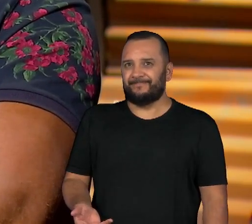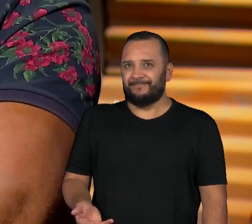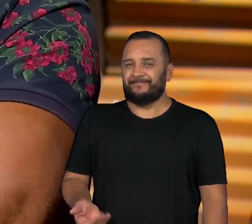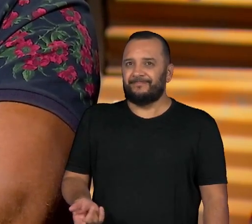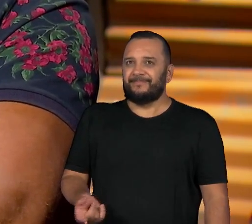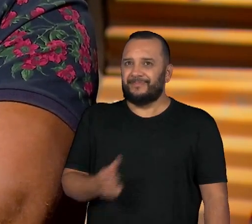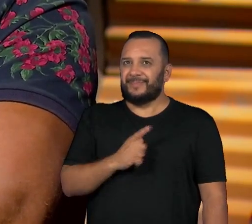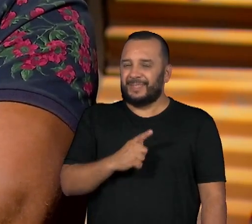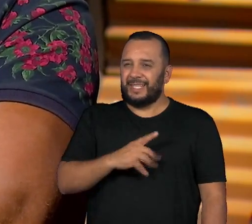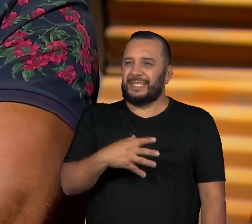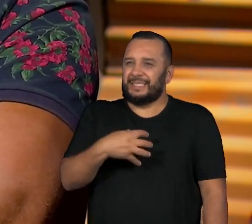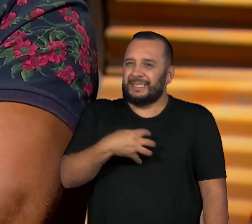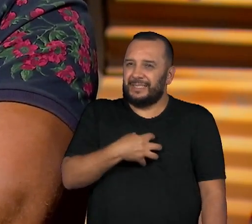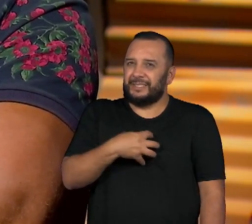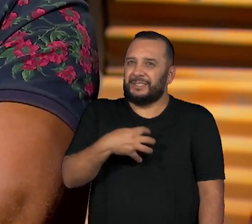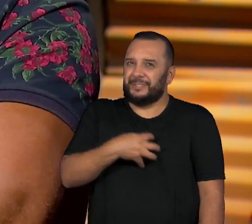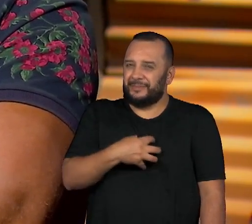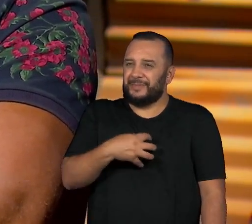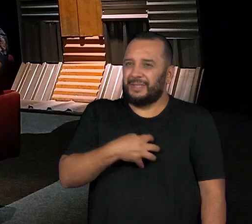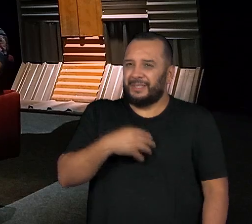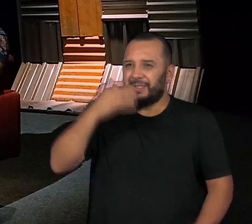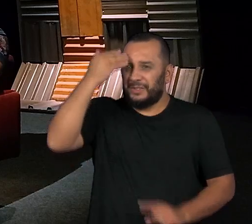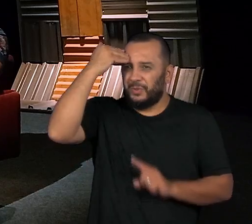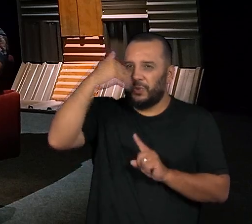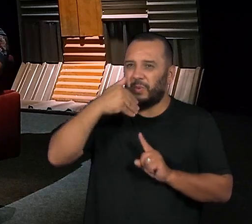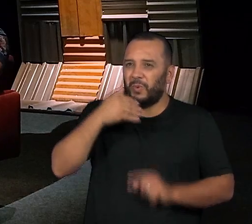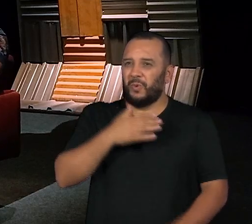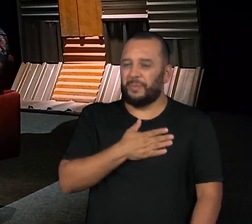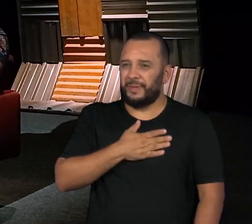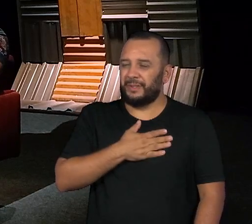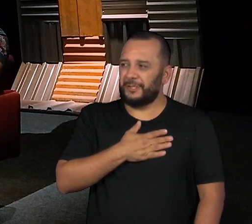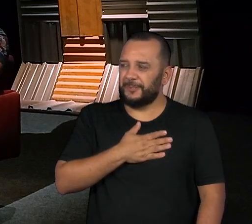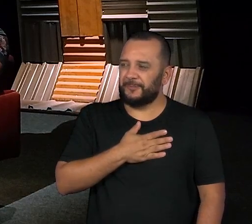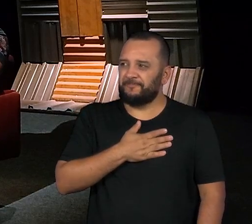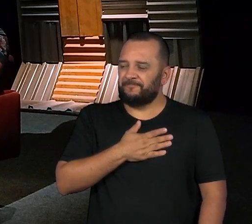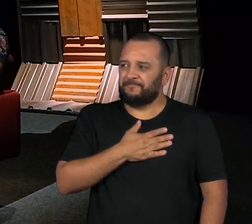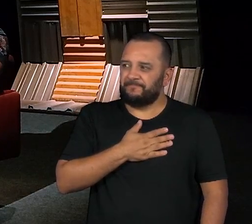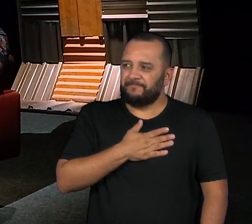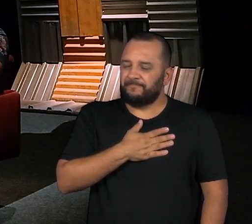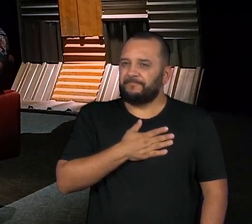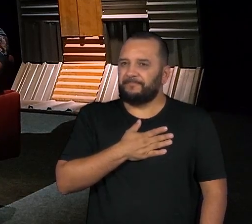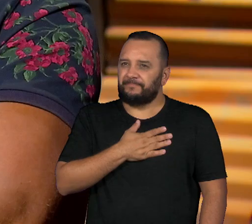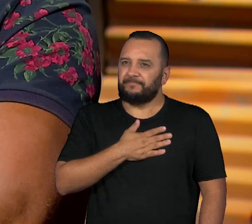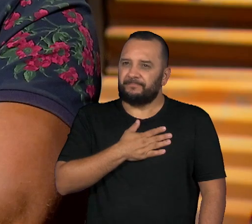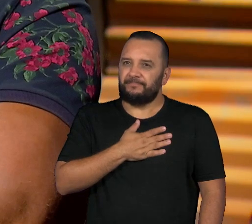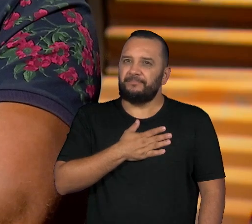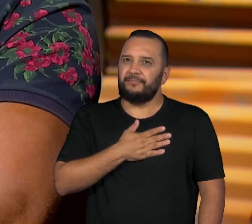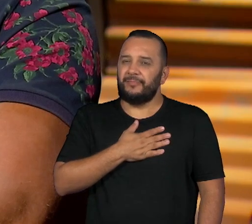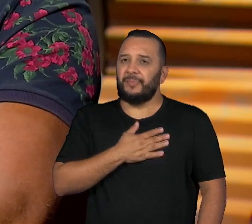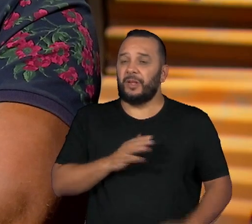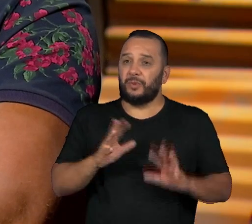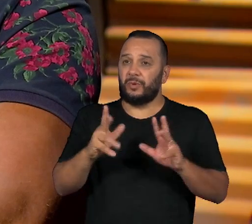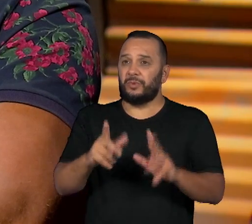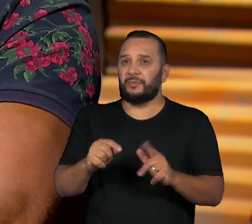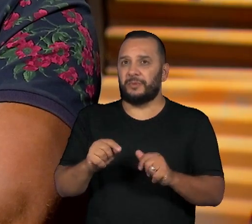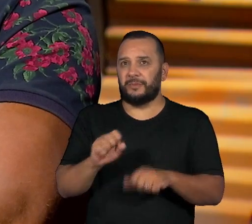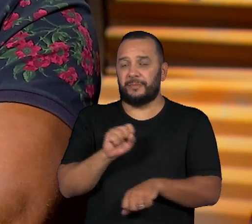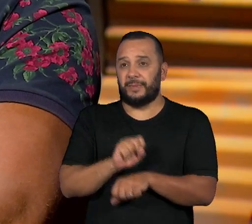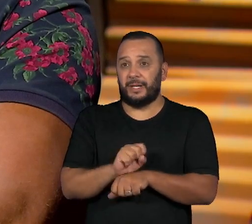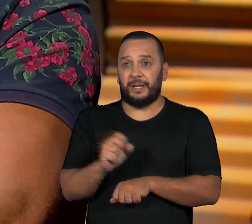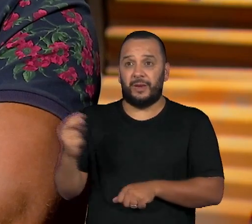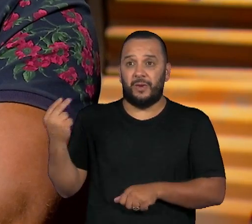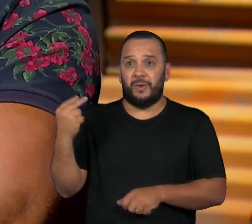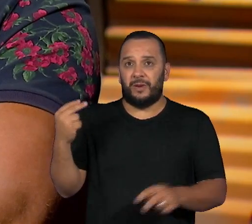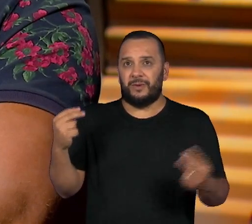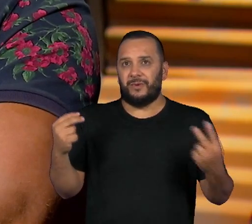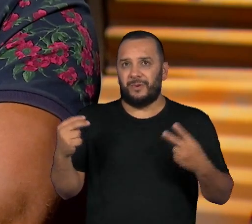um sentimentozinho de culpa, né? E aí todo mundo para e olha assim, me